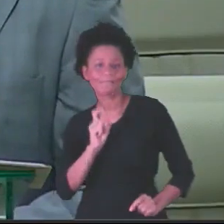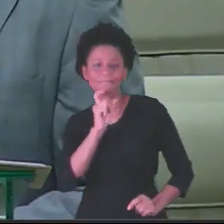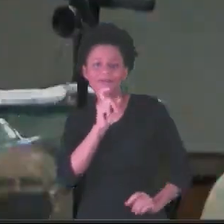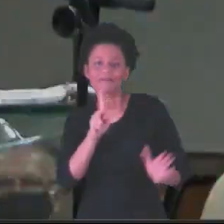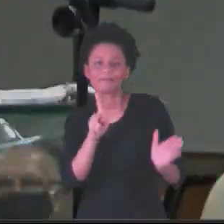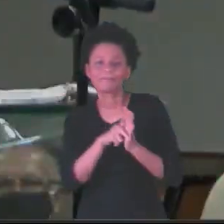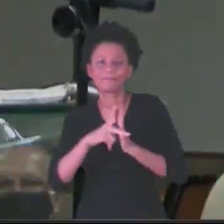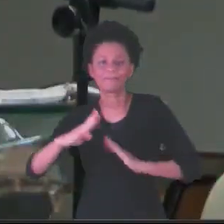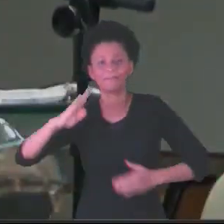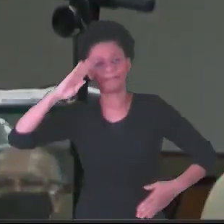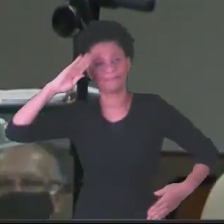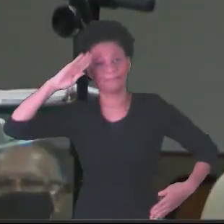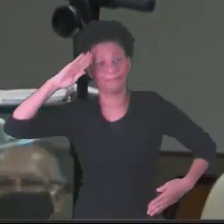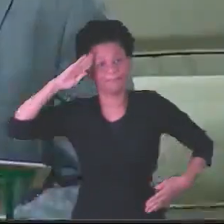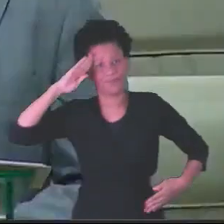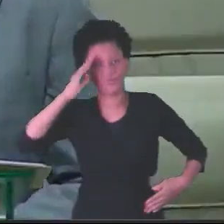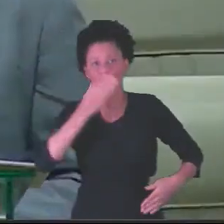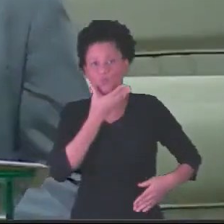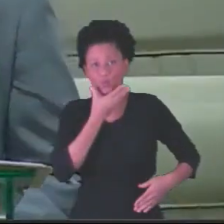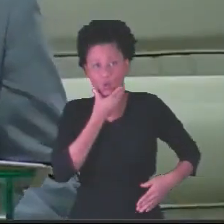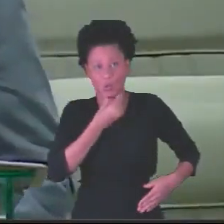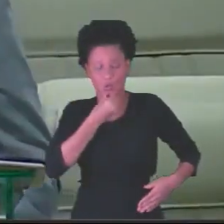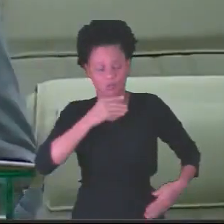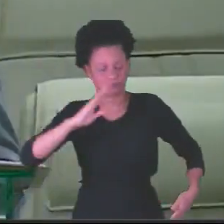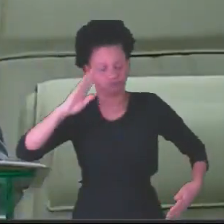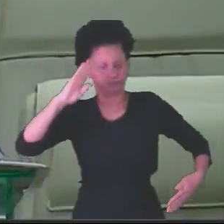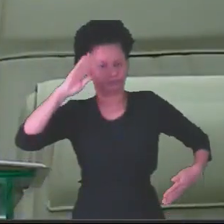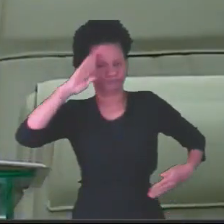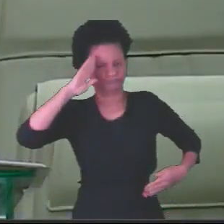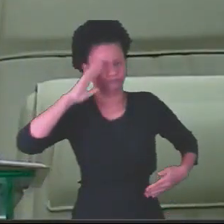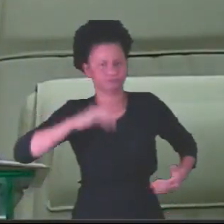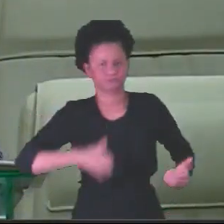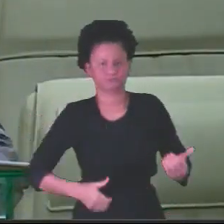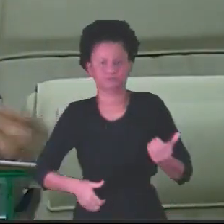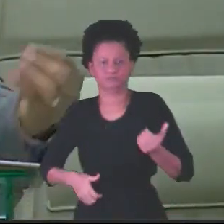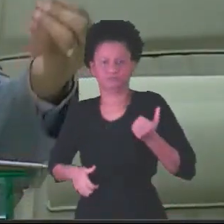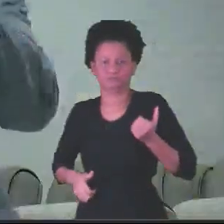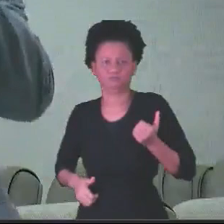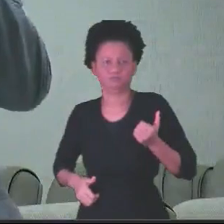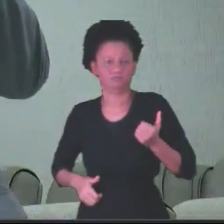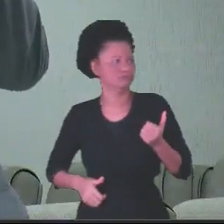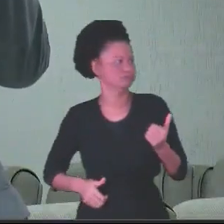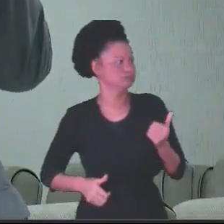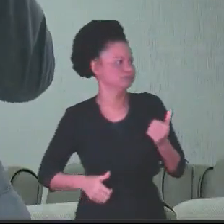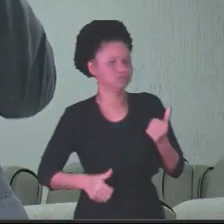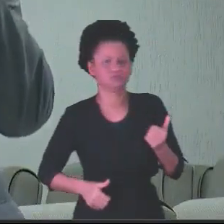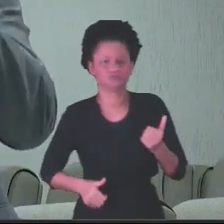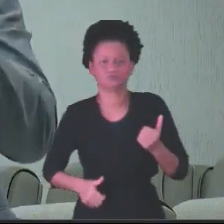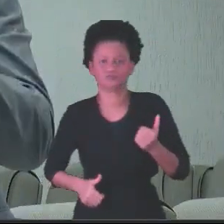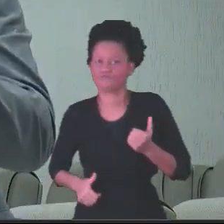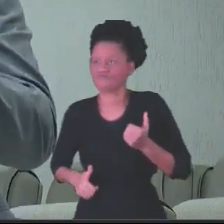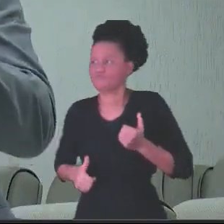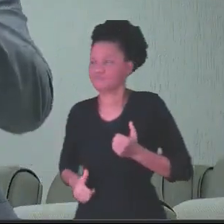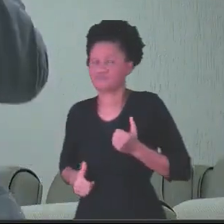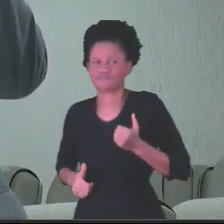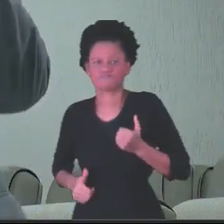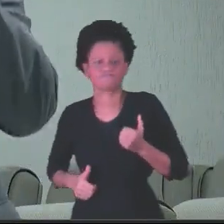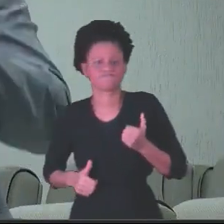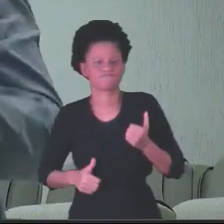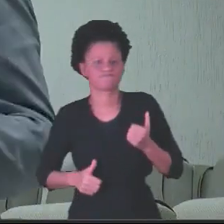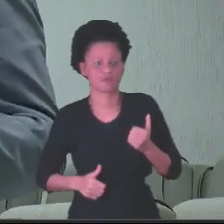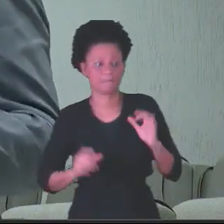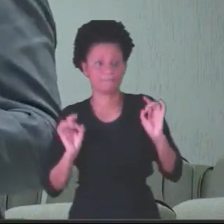é de um sentinela o que está guardando alguma coisa